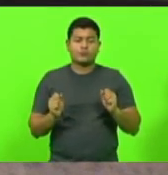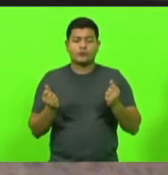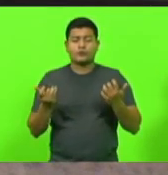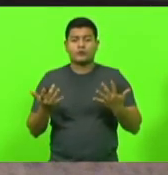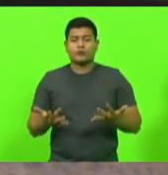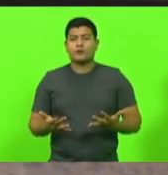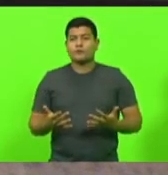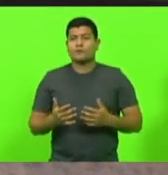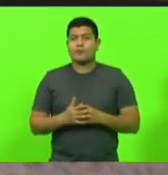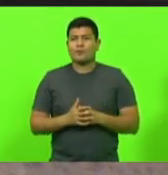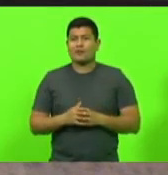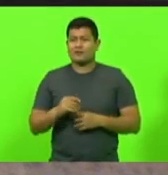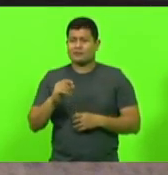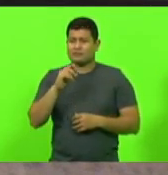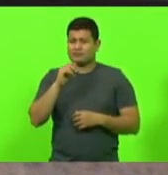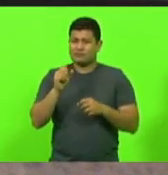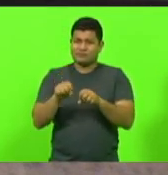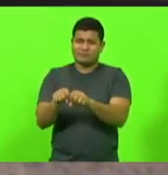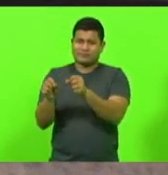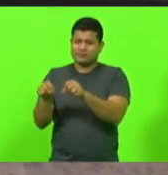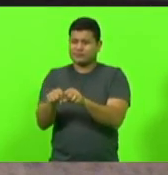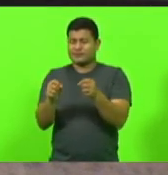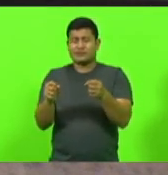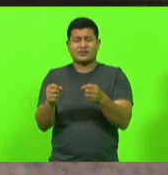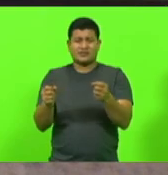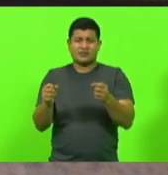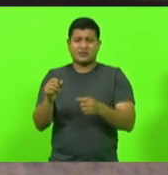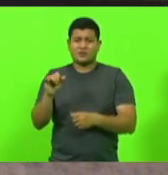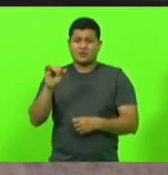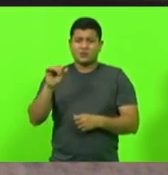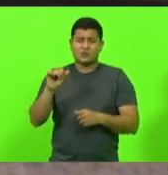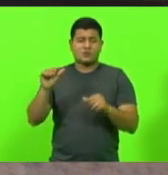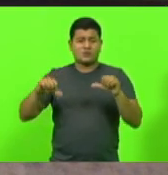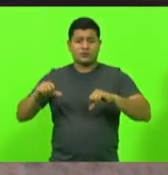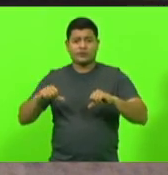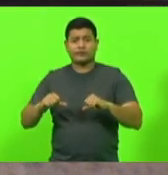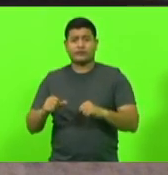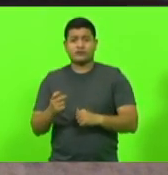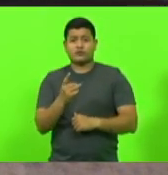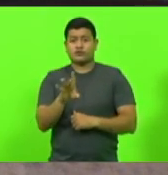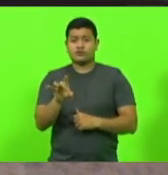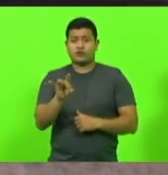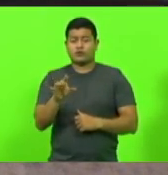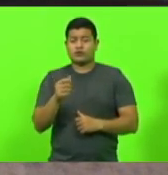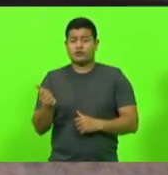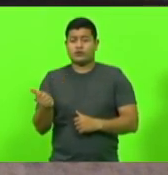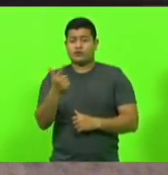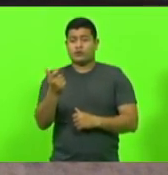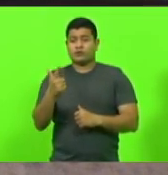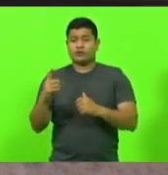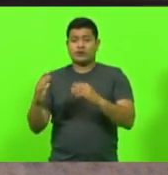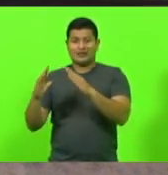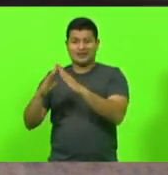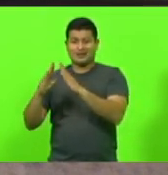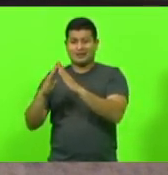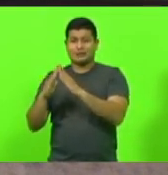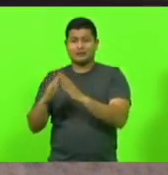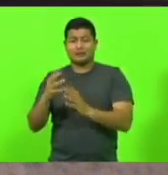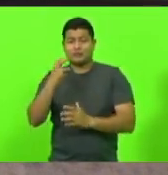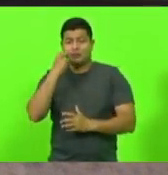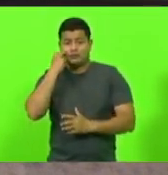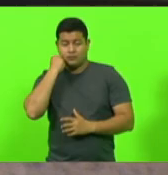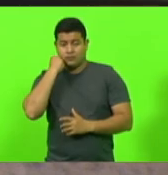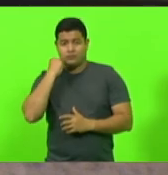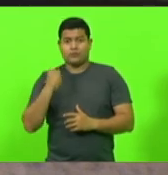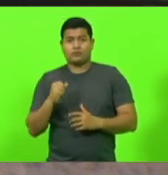extremamente trágica. São apenas 12 casas de abrigo para um total de 250 vagas para toda a